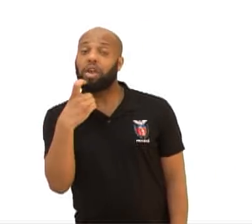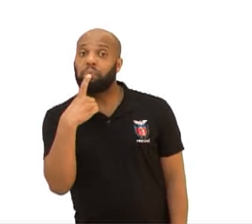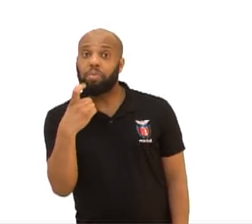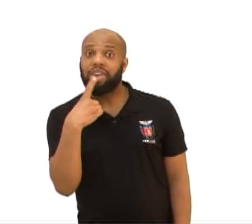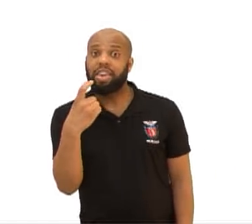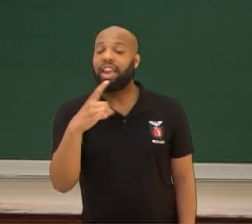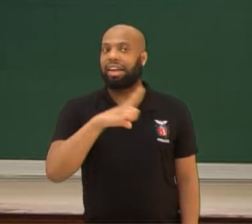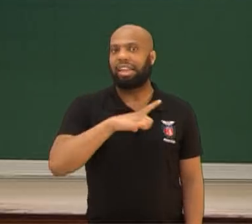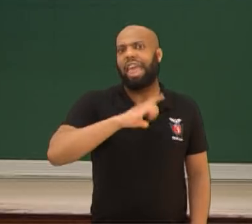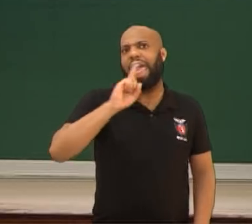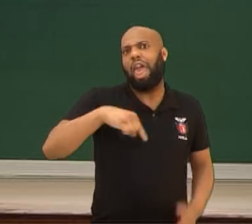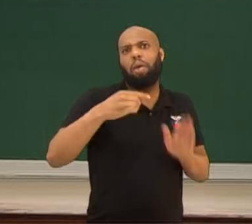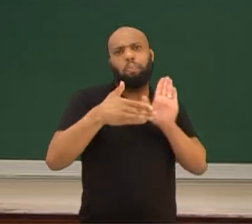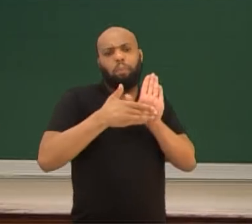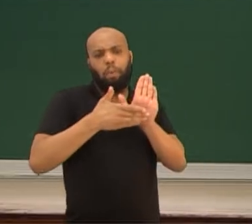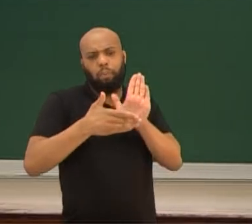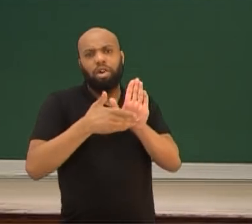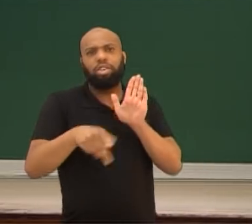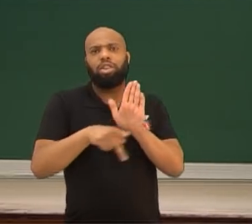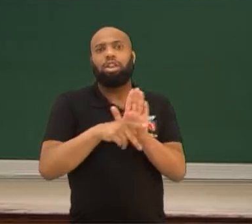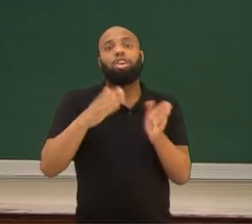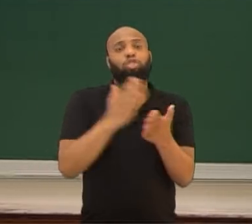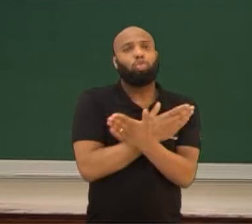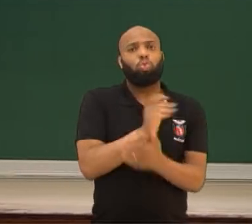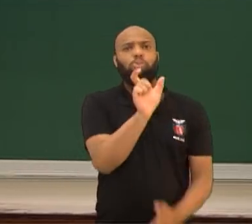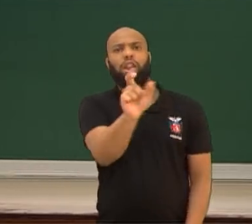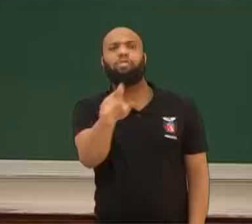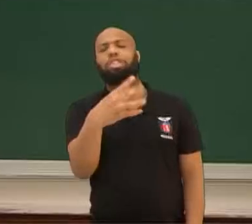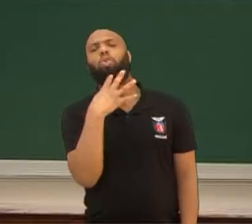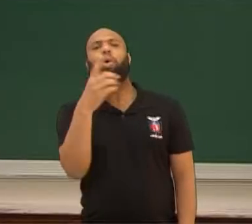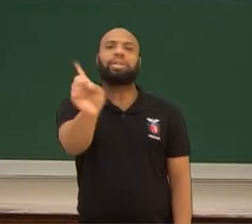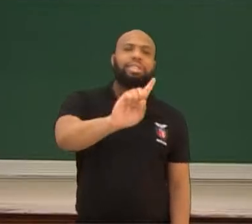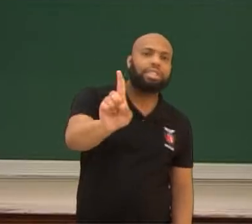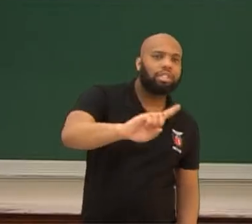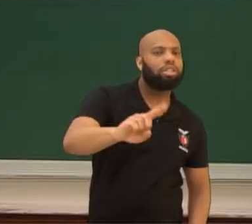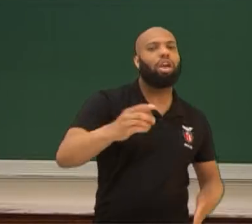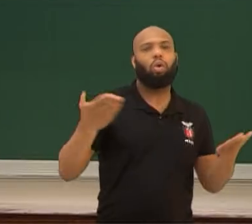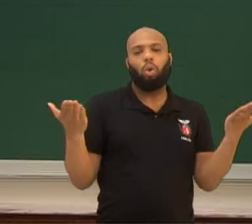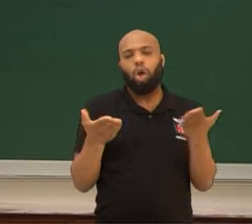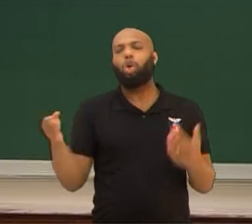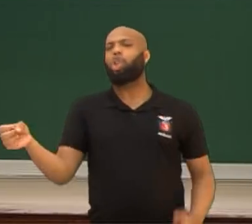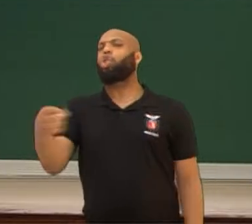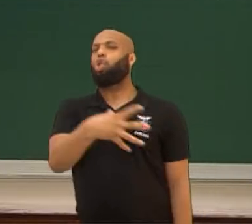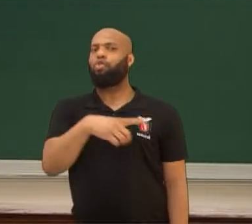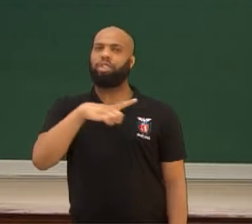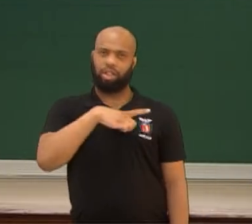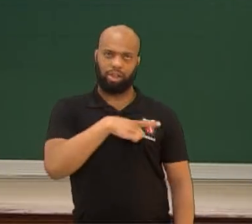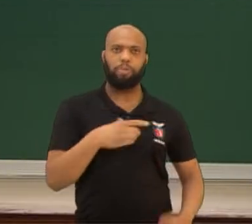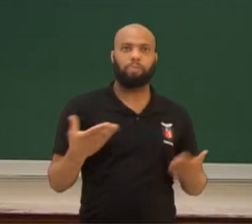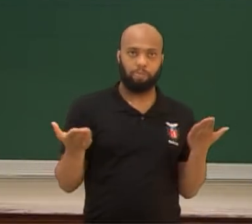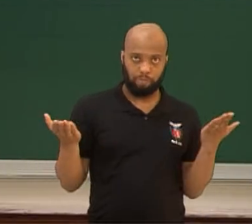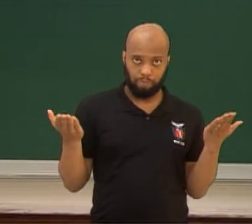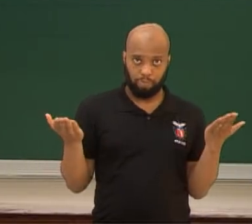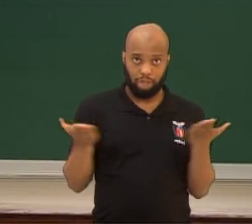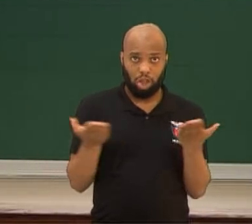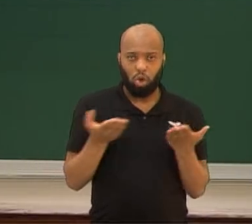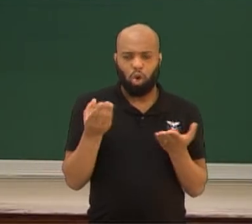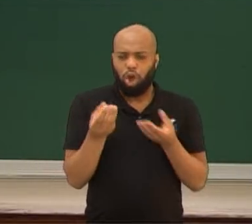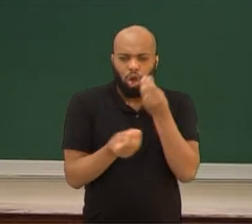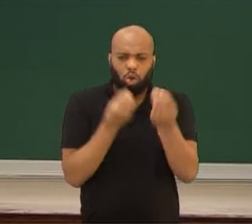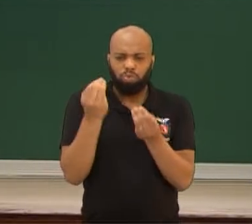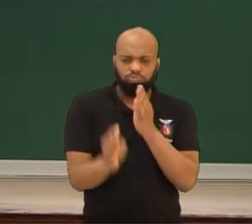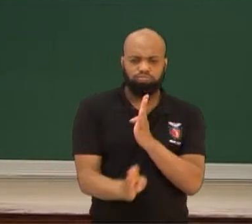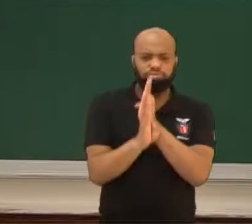algumas propostas de palavras que possivelmente vocês assinalaram aí como sendo novas para vocês, certo? Como que a gente cria